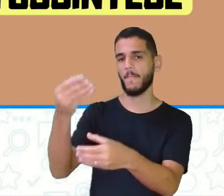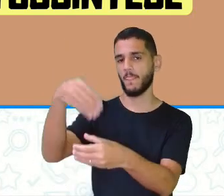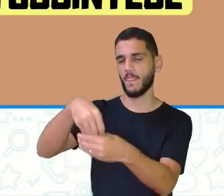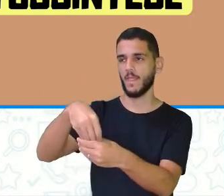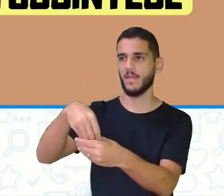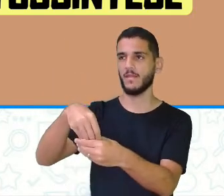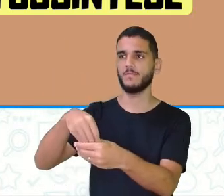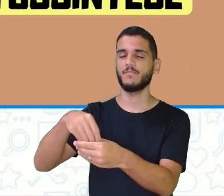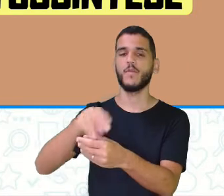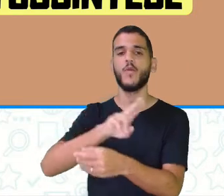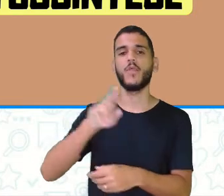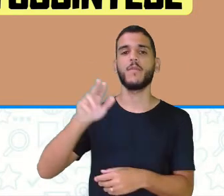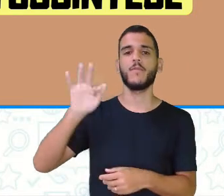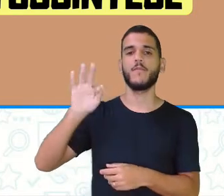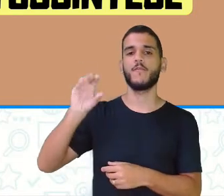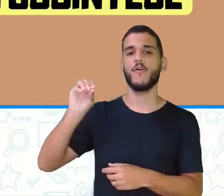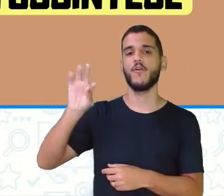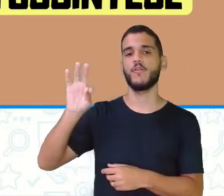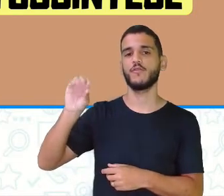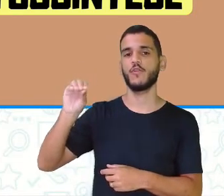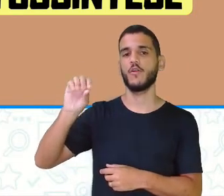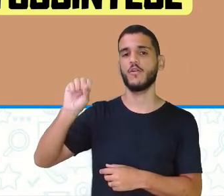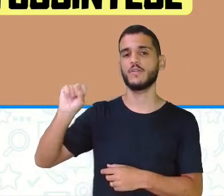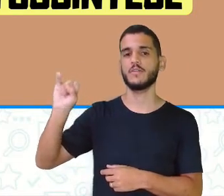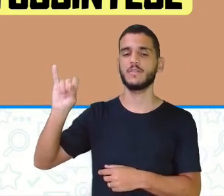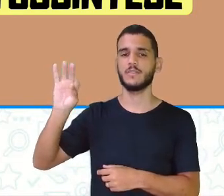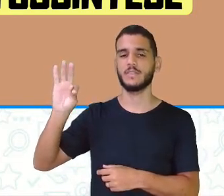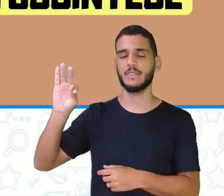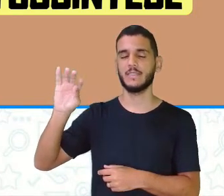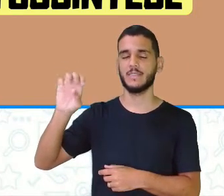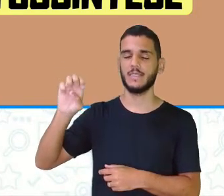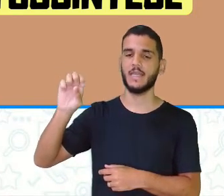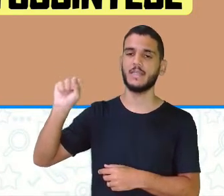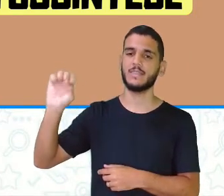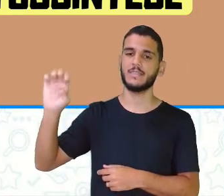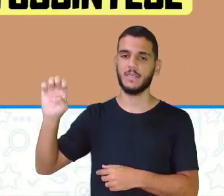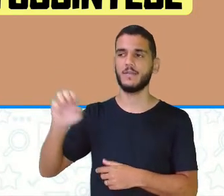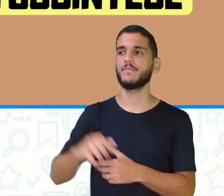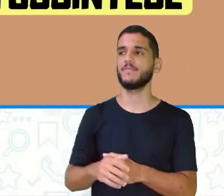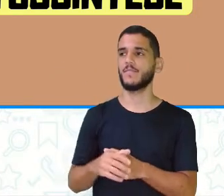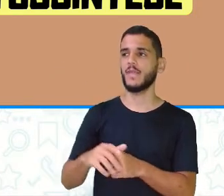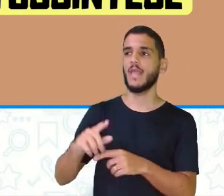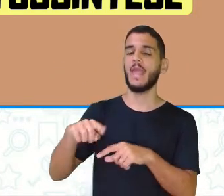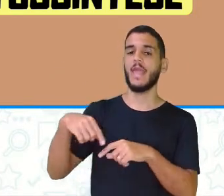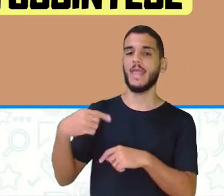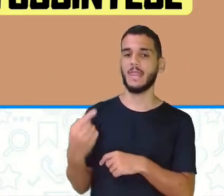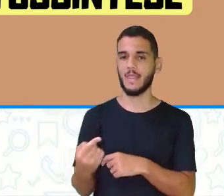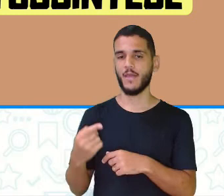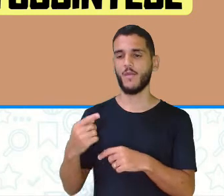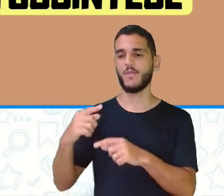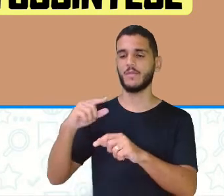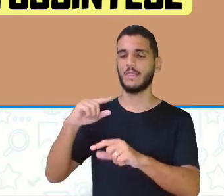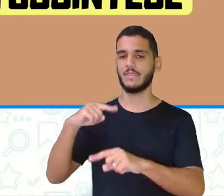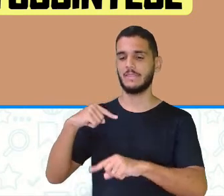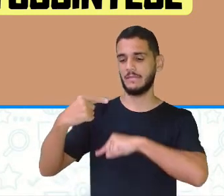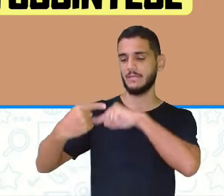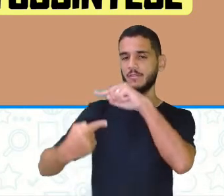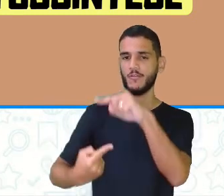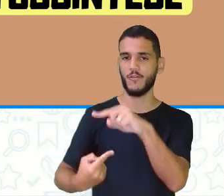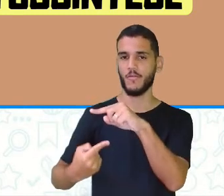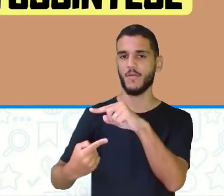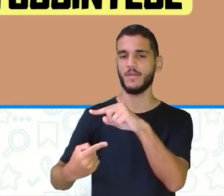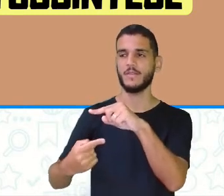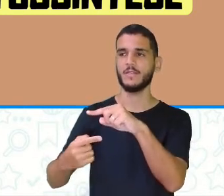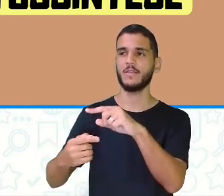chama de fotossíntese, e que nessa troca do gás carbônico para a transformação do oxigênio, que é o que ela